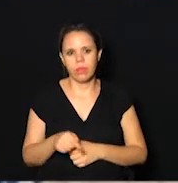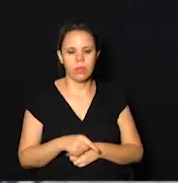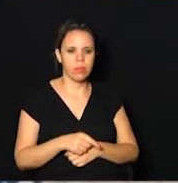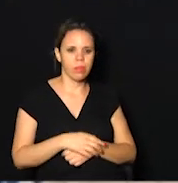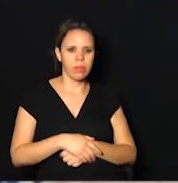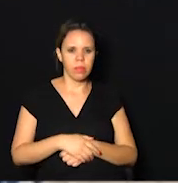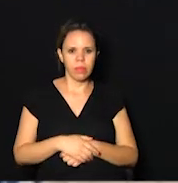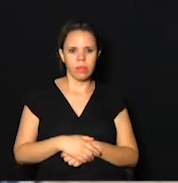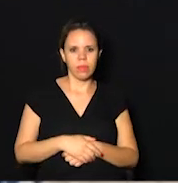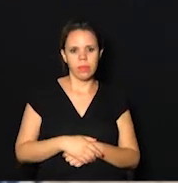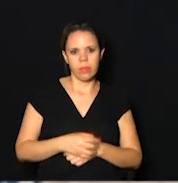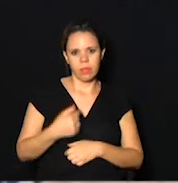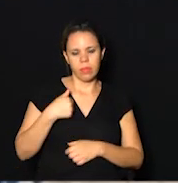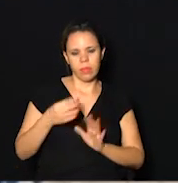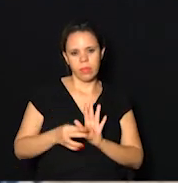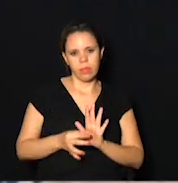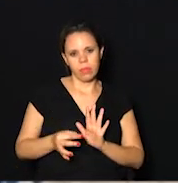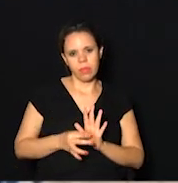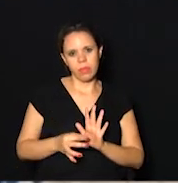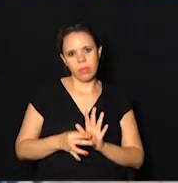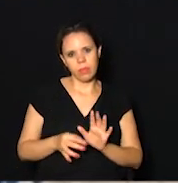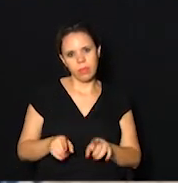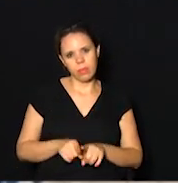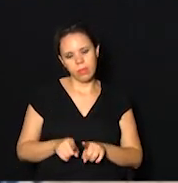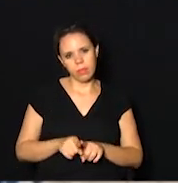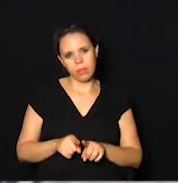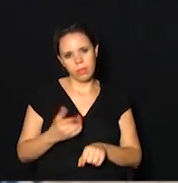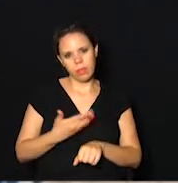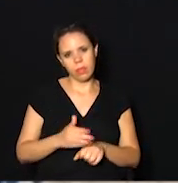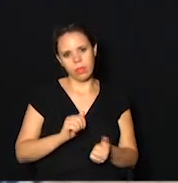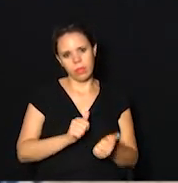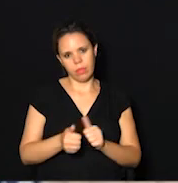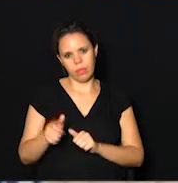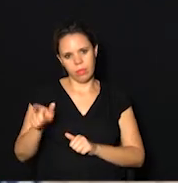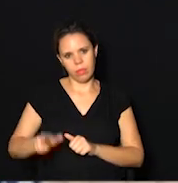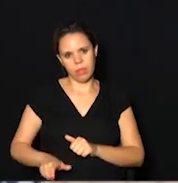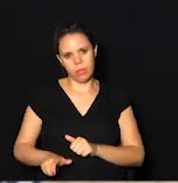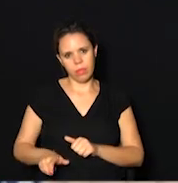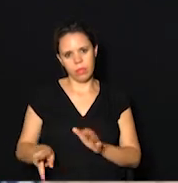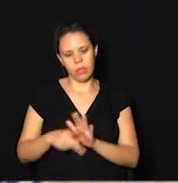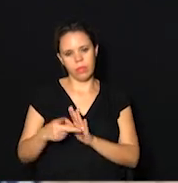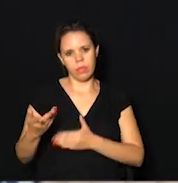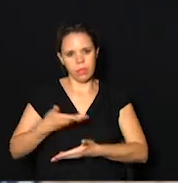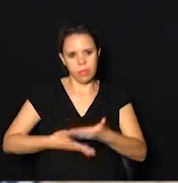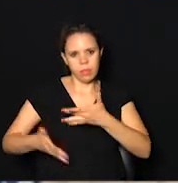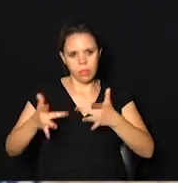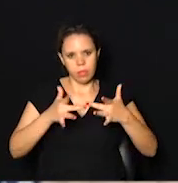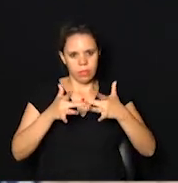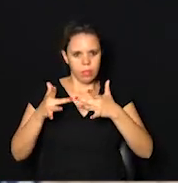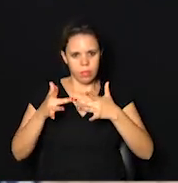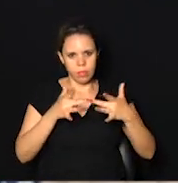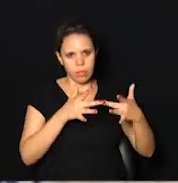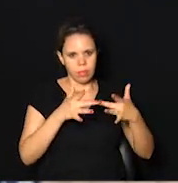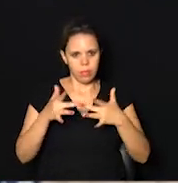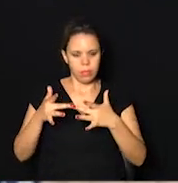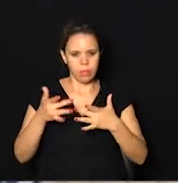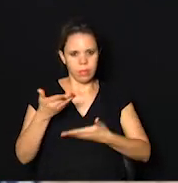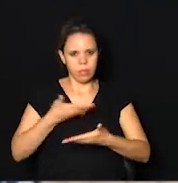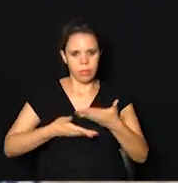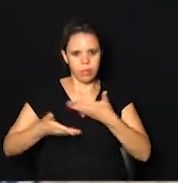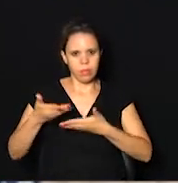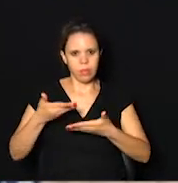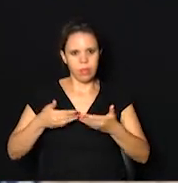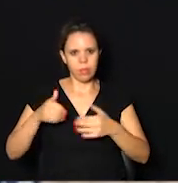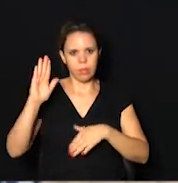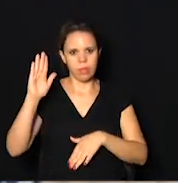ele para mim além de atleta né passa pelo próprio convivência no dia a dia a gente